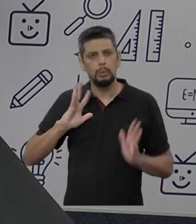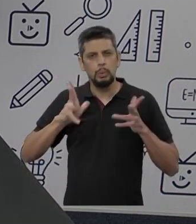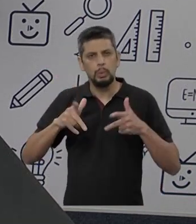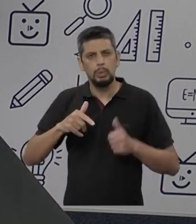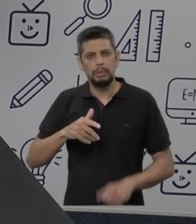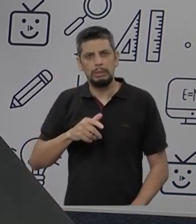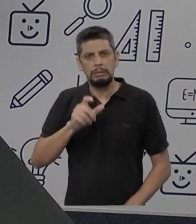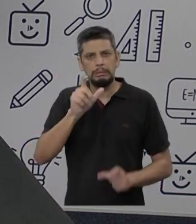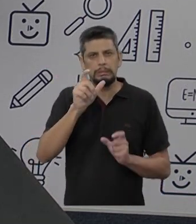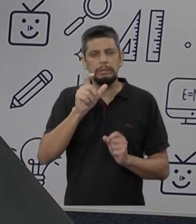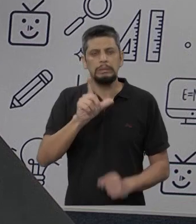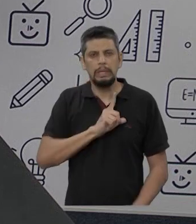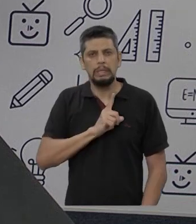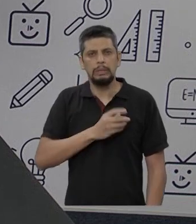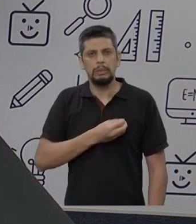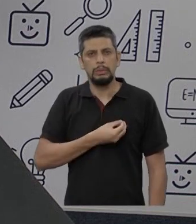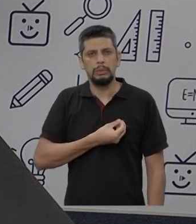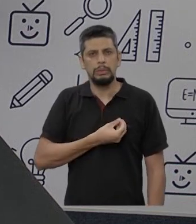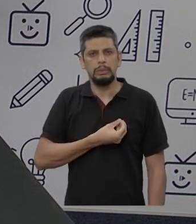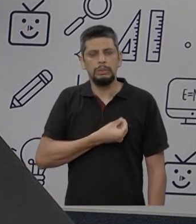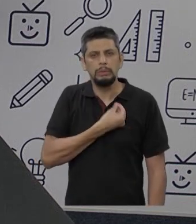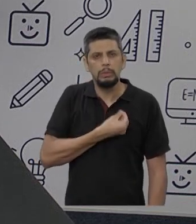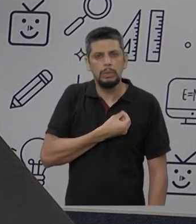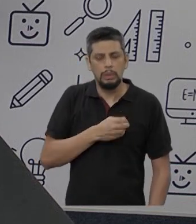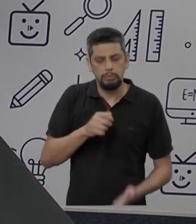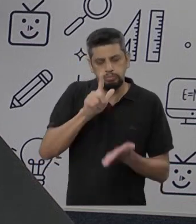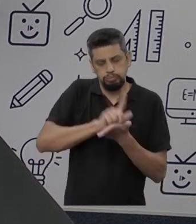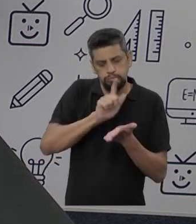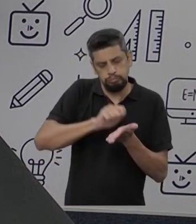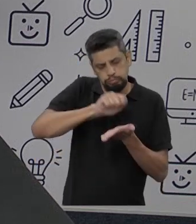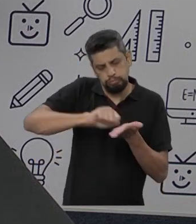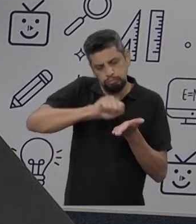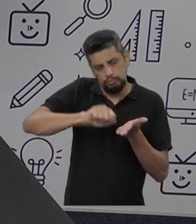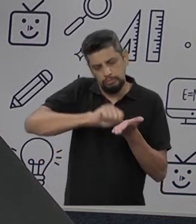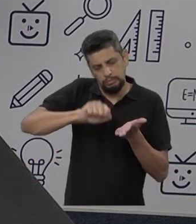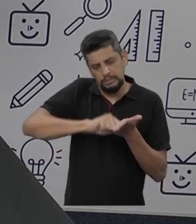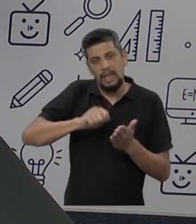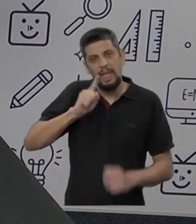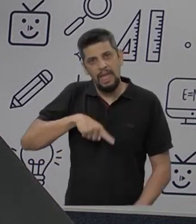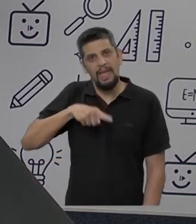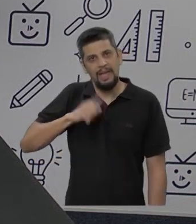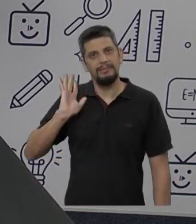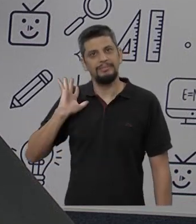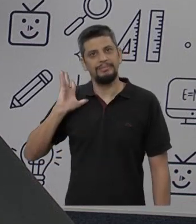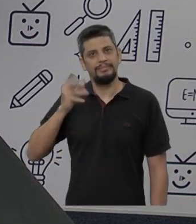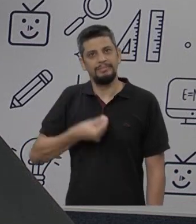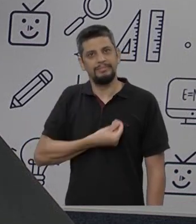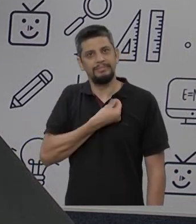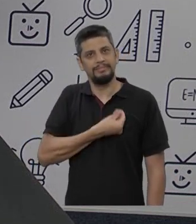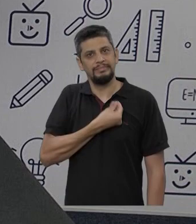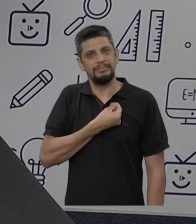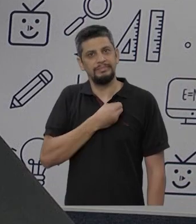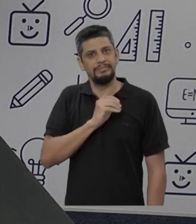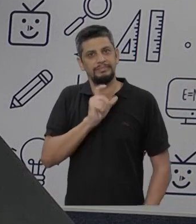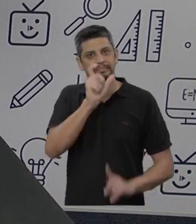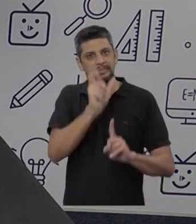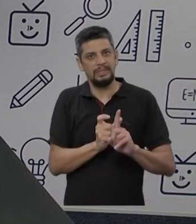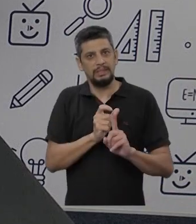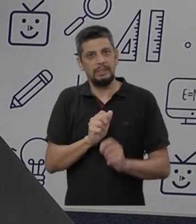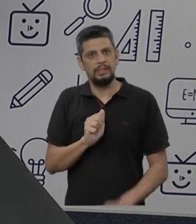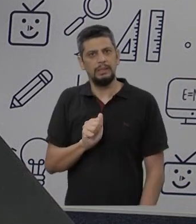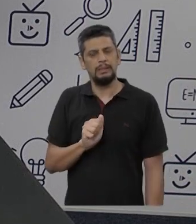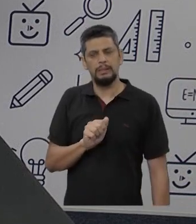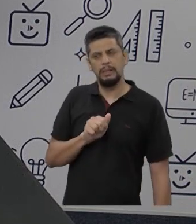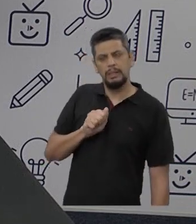uma história de vida. Colocar isso no papel é uma biografia. A Ana tem um recadinho pra